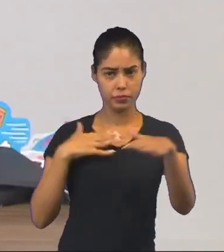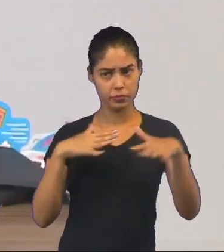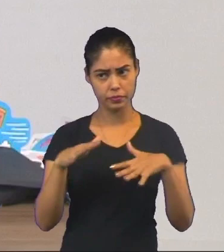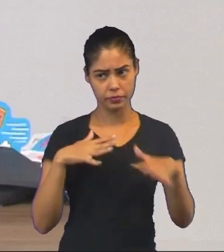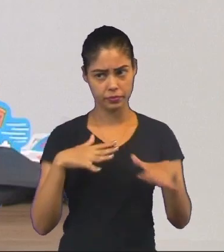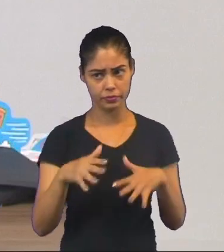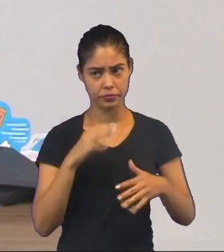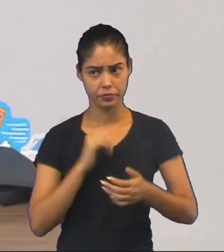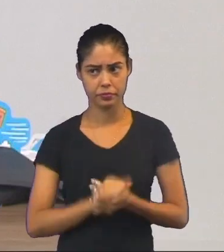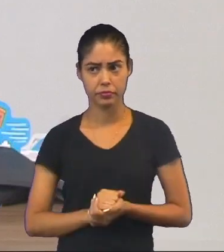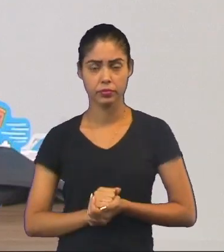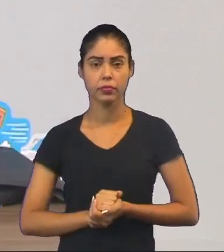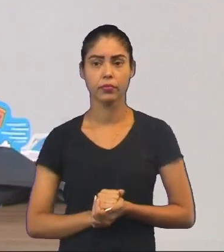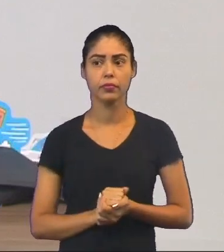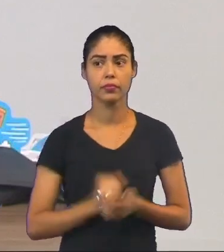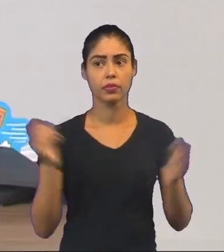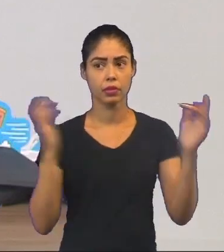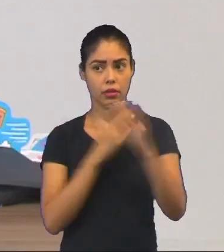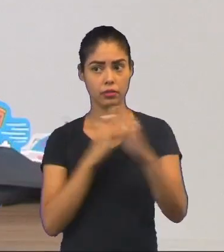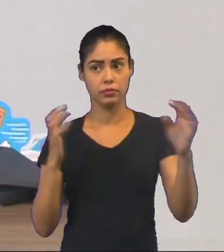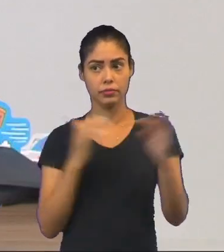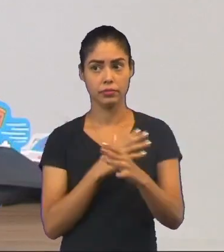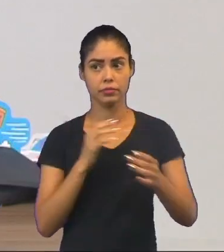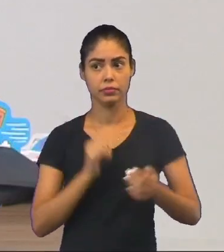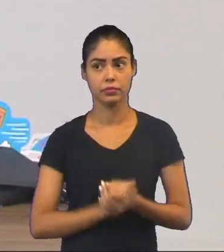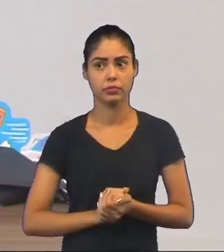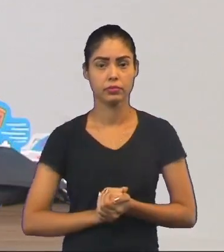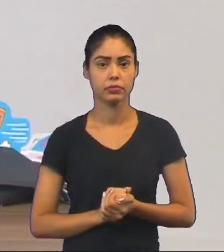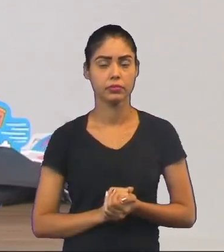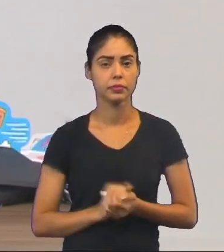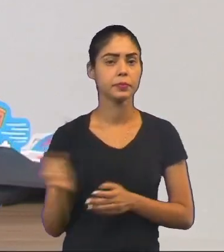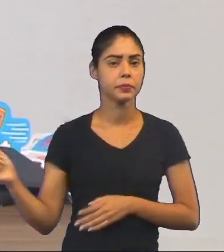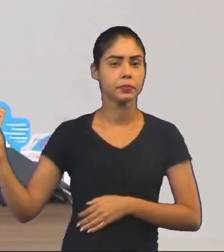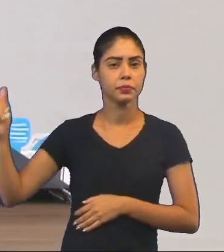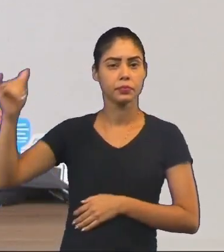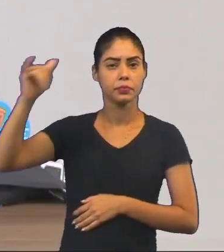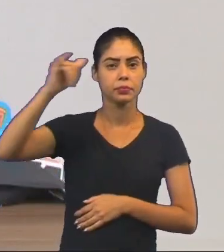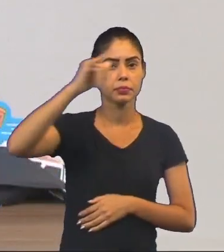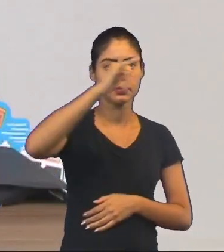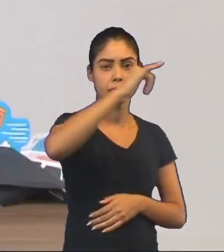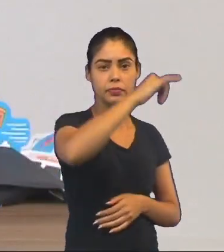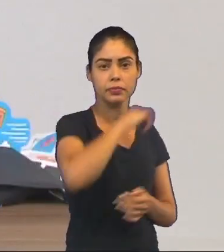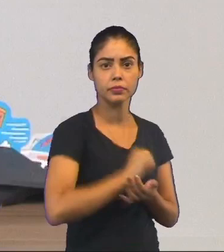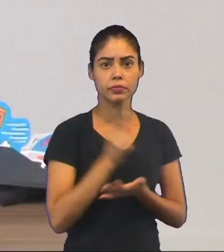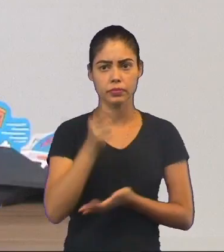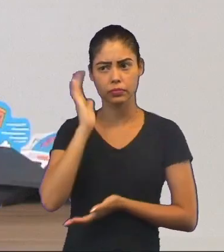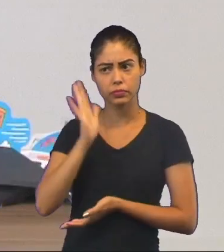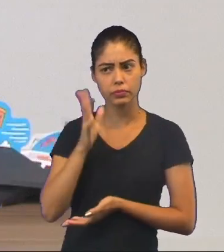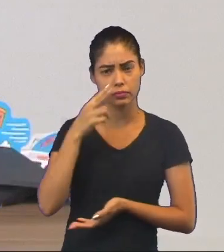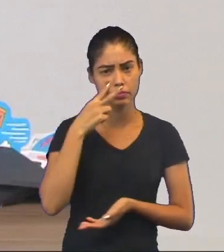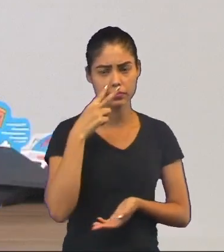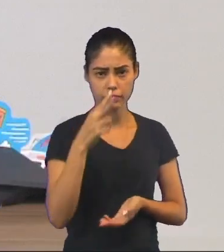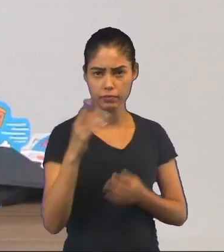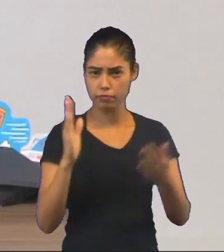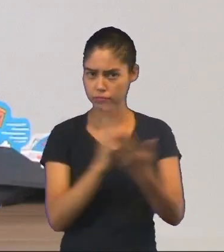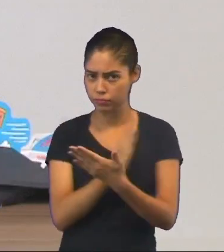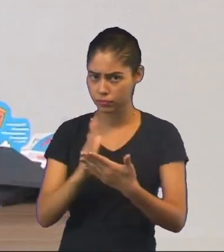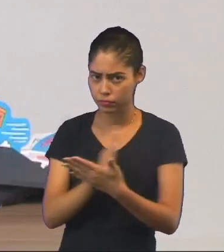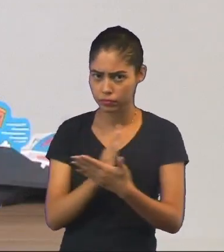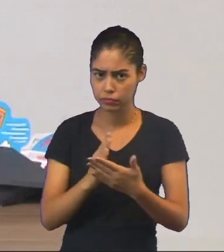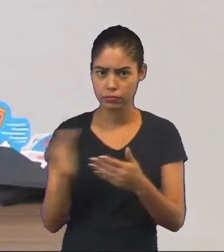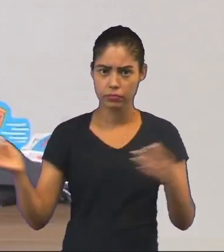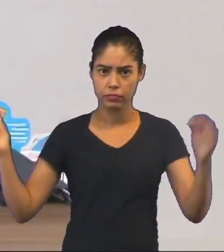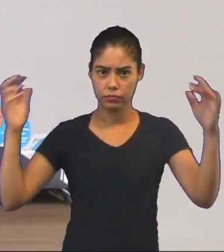movimentam? Eles se movimentam no ar, isso mesmo. Você já viu algum meio de transporte